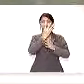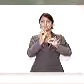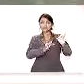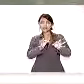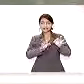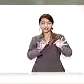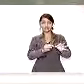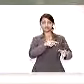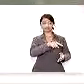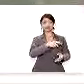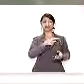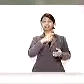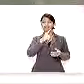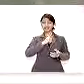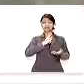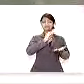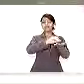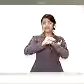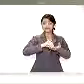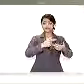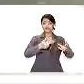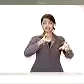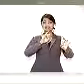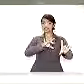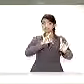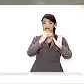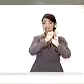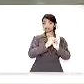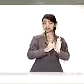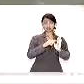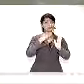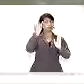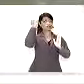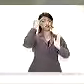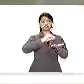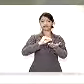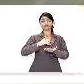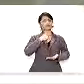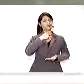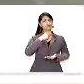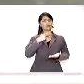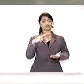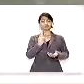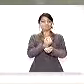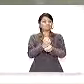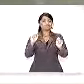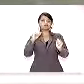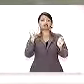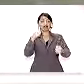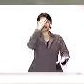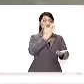báo houve ausência de elementos técnicos necessários imprescindíveis impossibilitando como atestar a